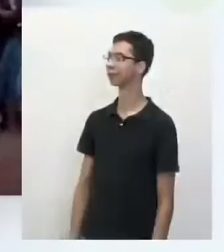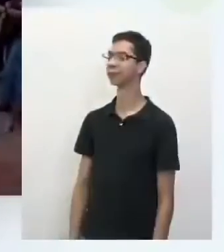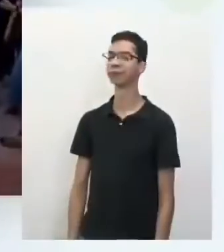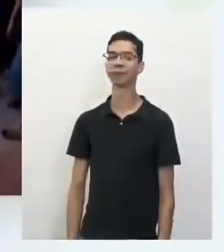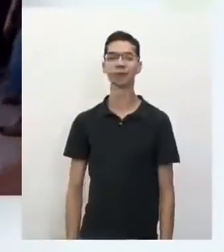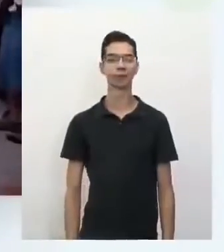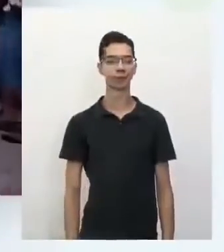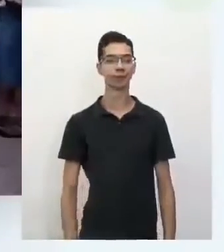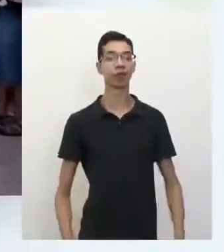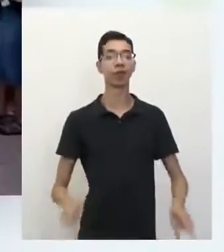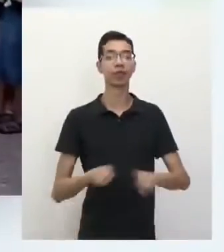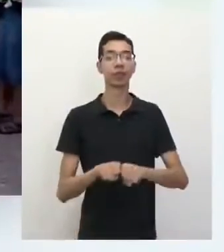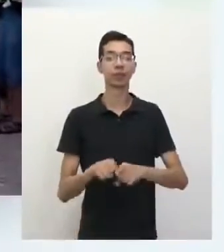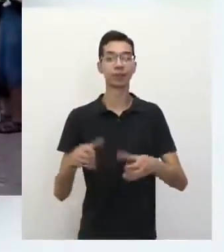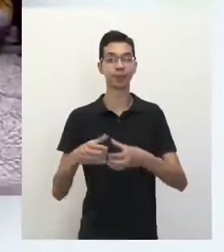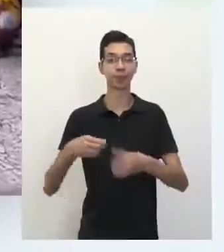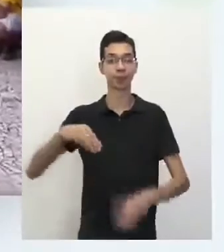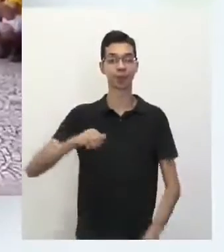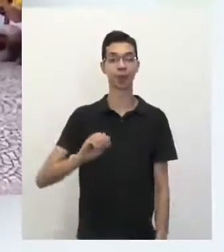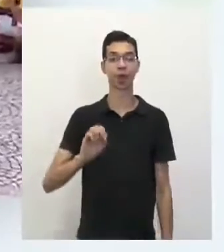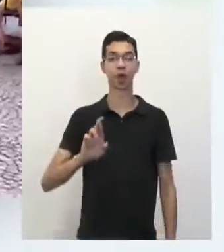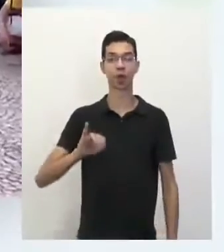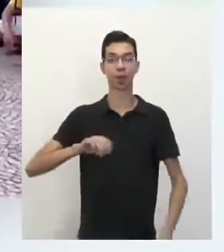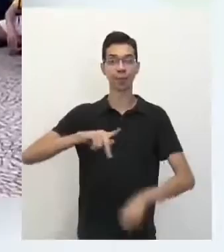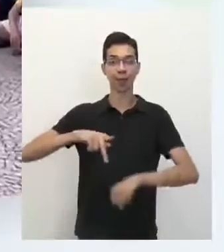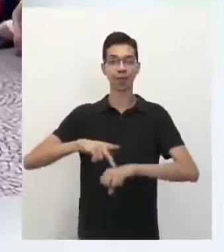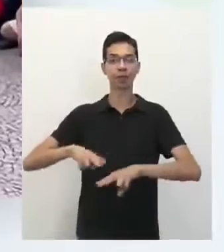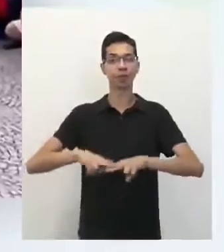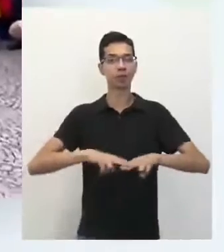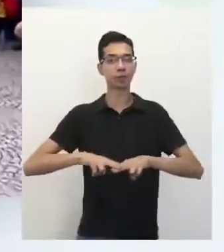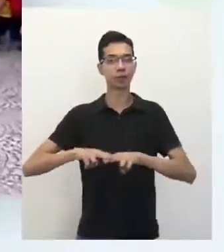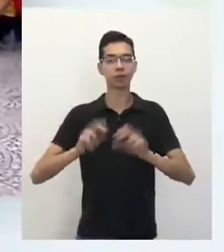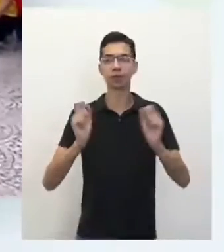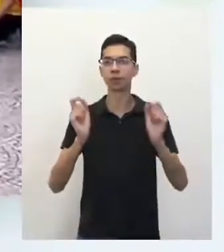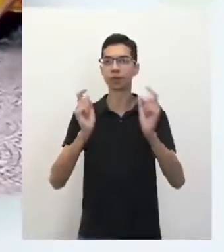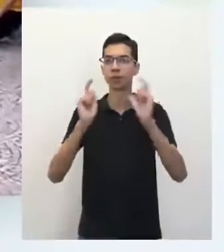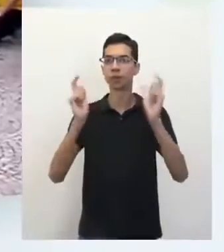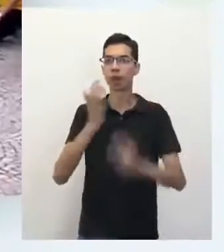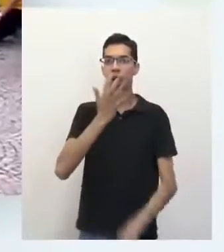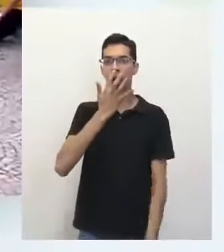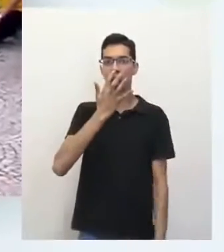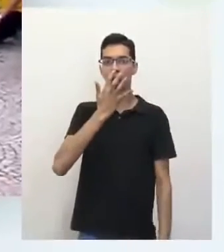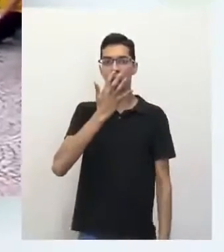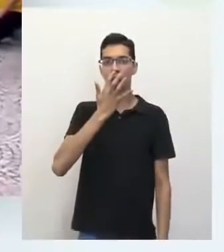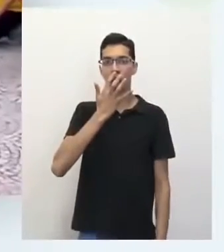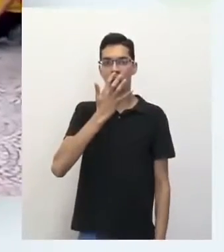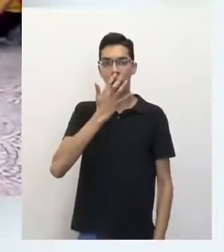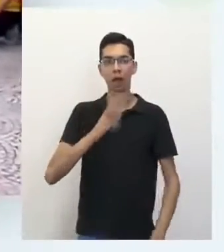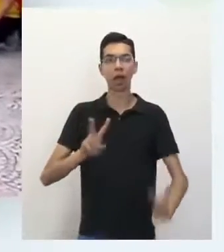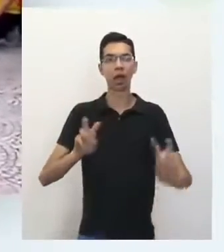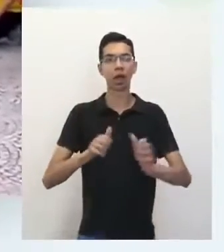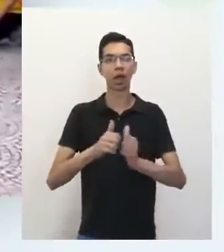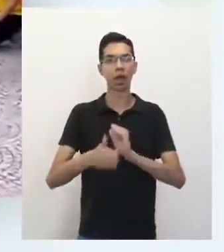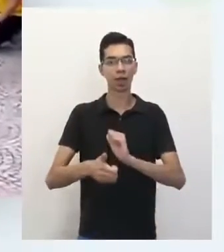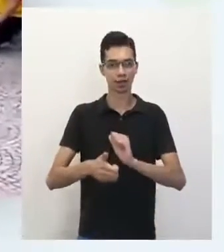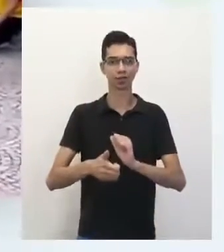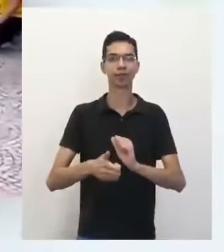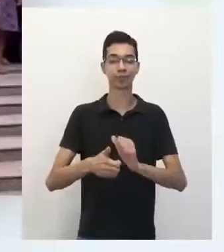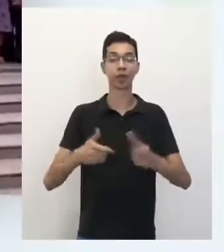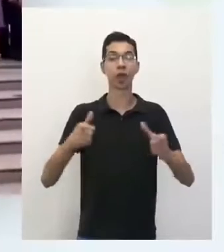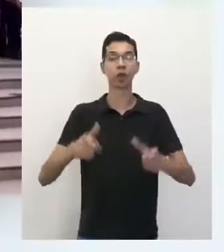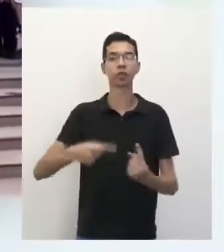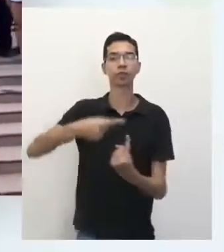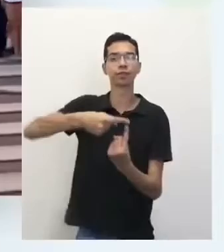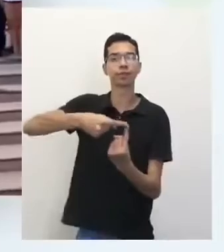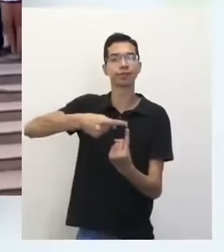Os Maori, povo da Nova Zelândia, estão chamando a atenção nos Jogos Mundiais dos Povos Indígenas em Palmas,